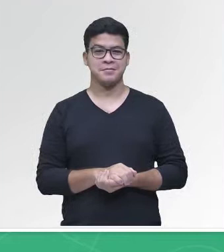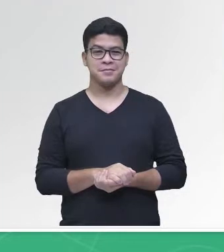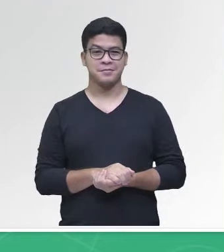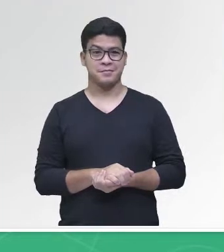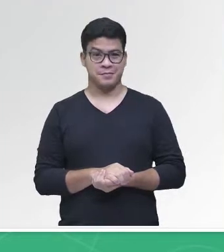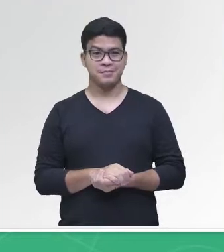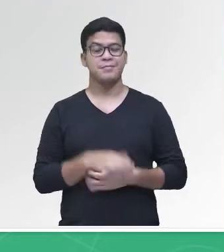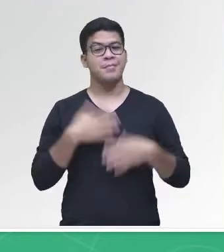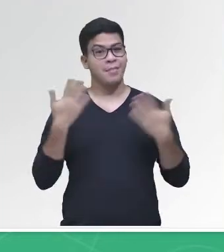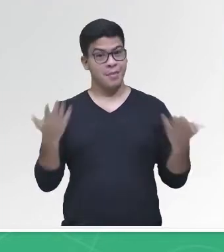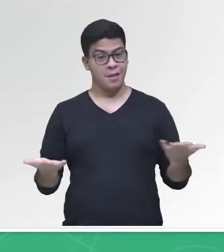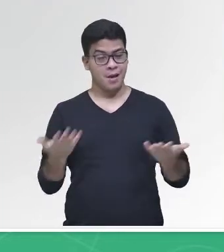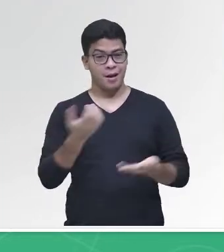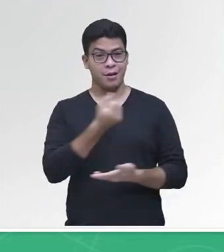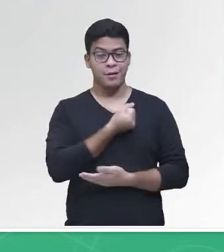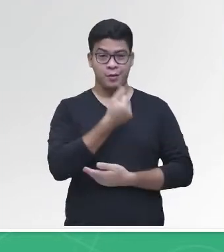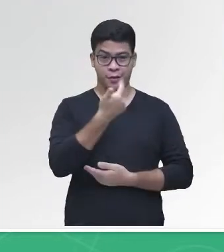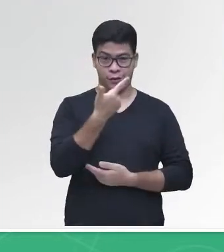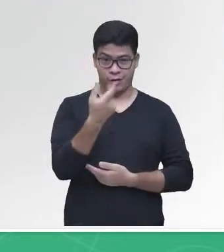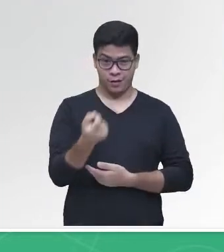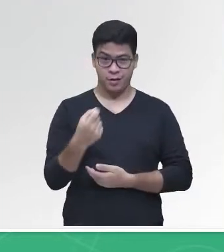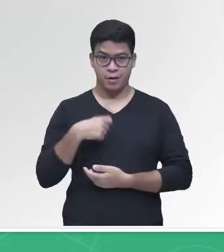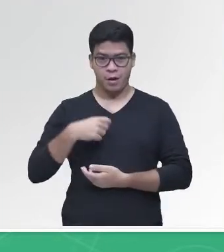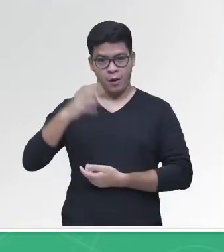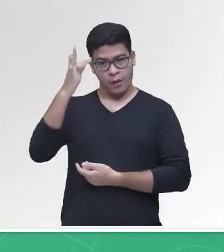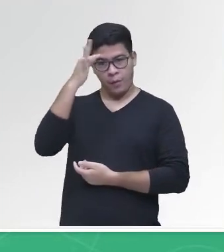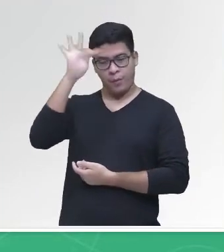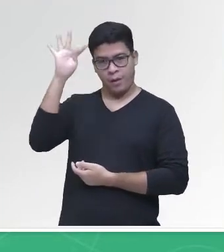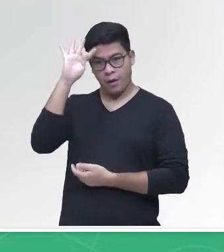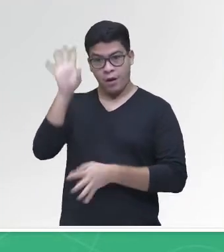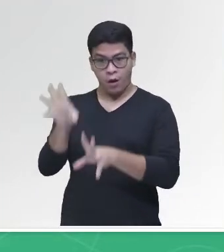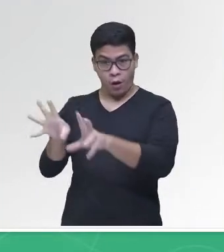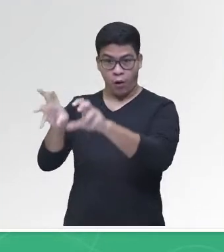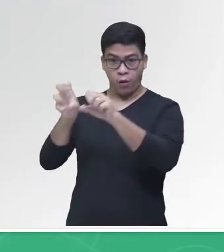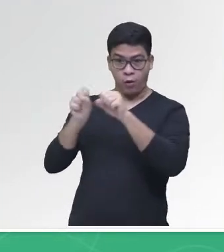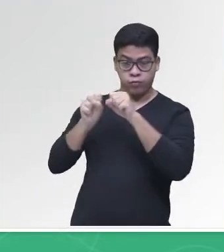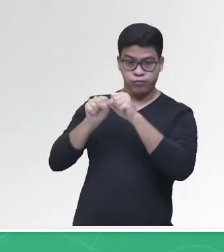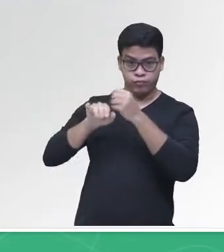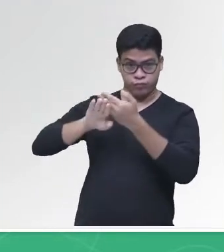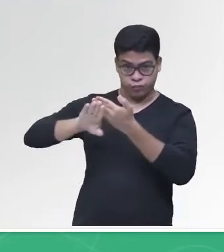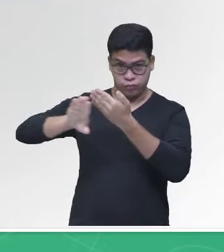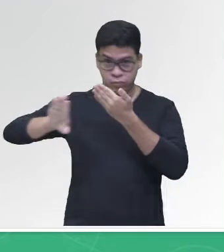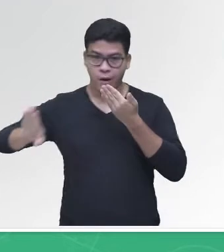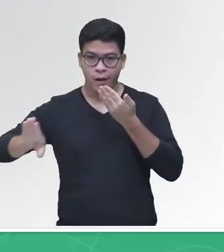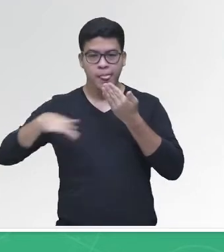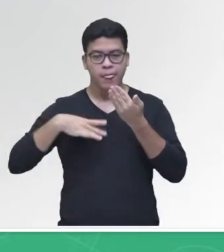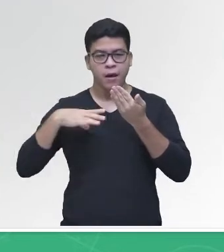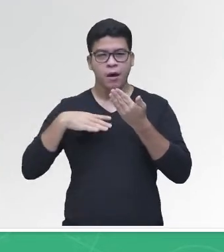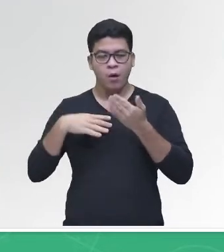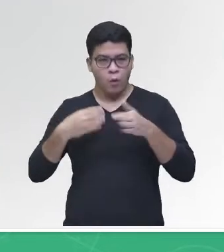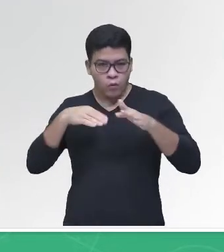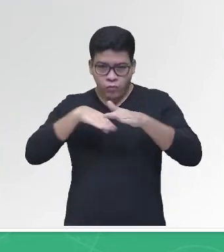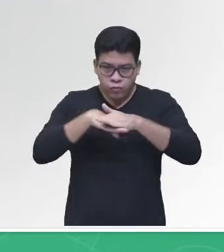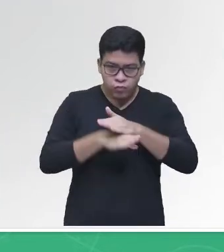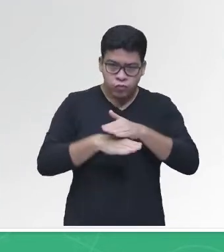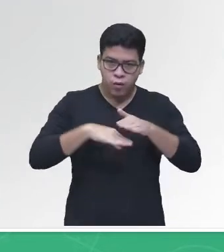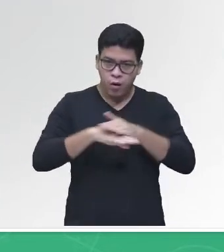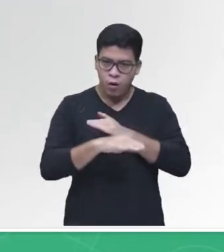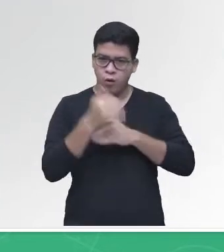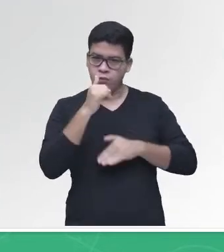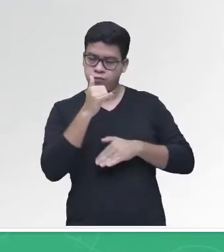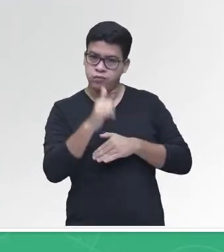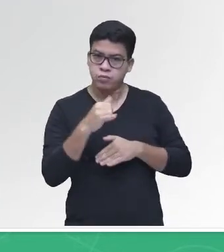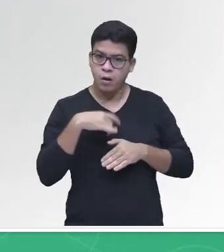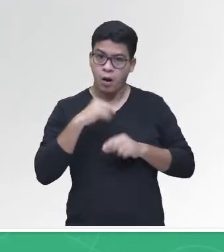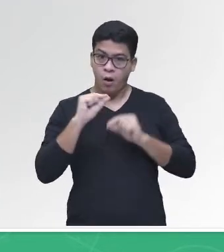Temos aí na nossa aula 20, princípios de atração e repulsão e conservação de cargas,